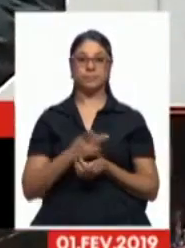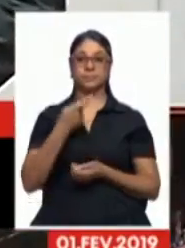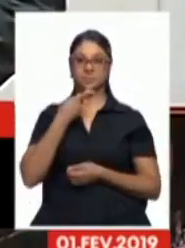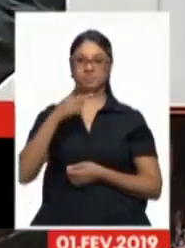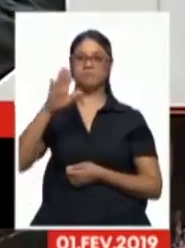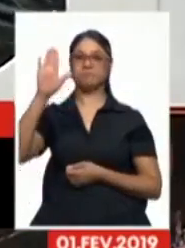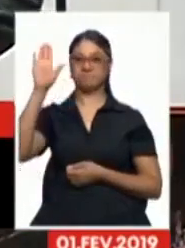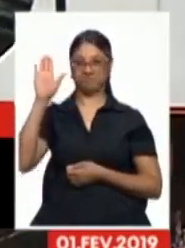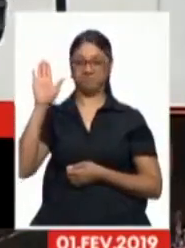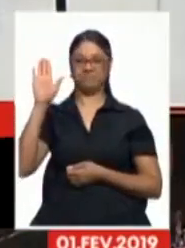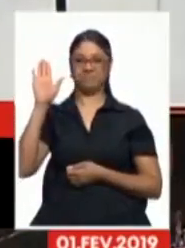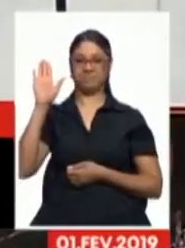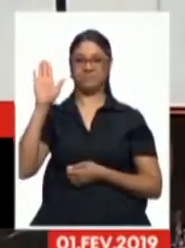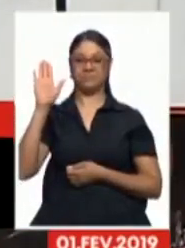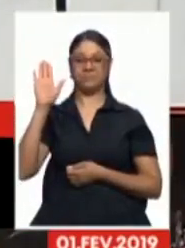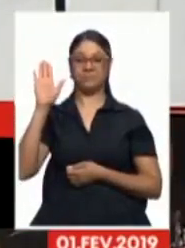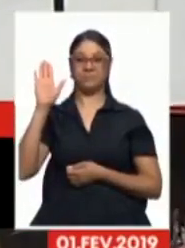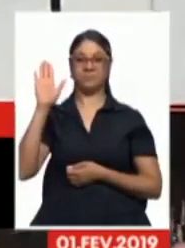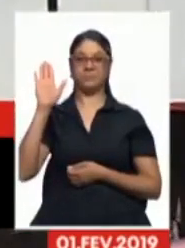Assim eu prometo.